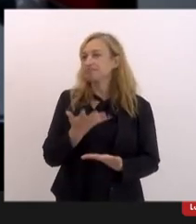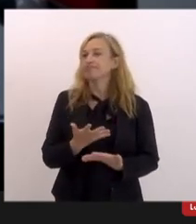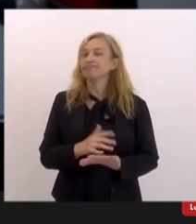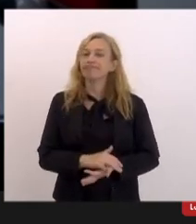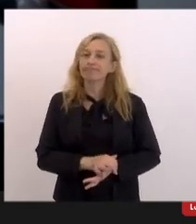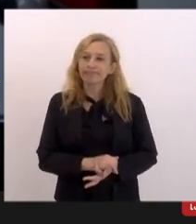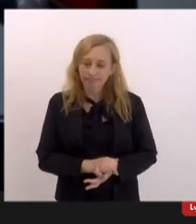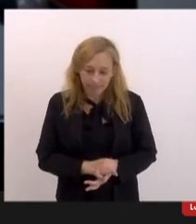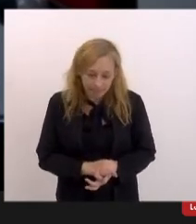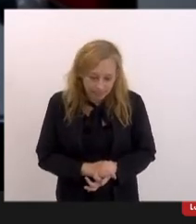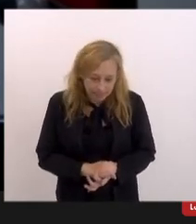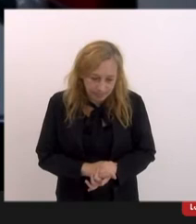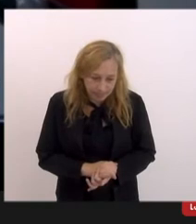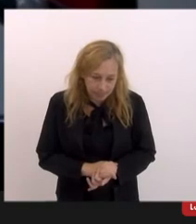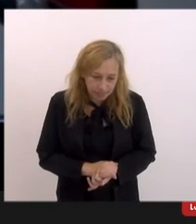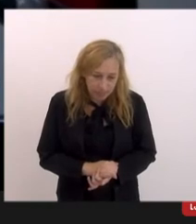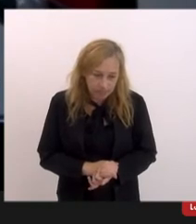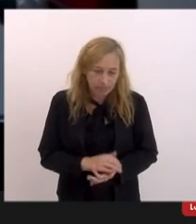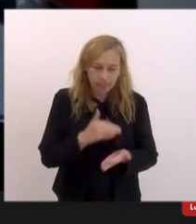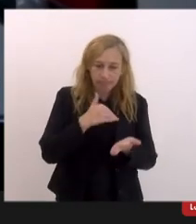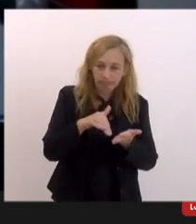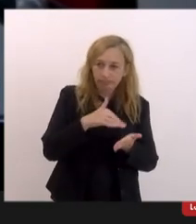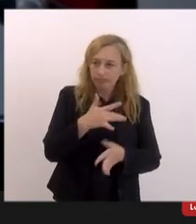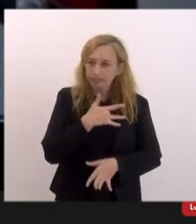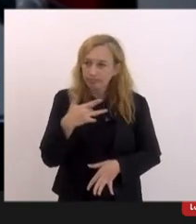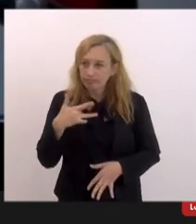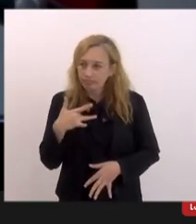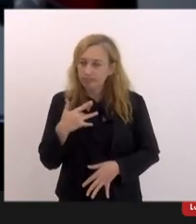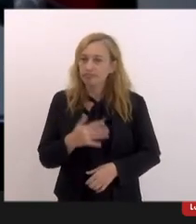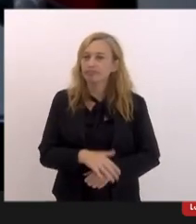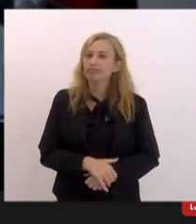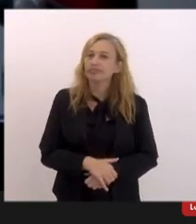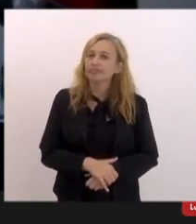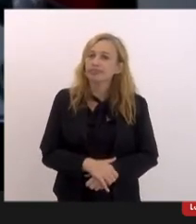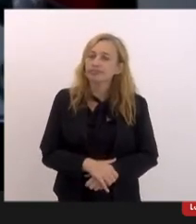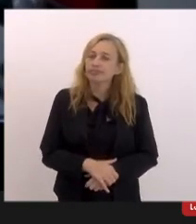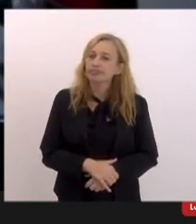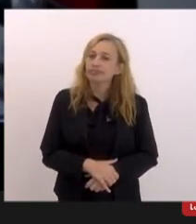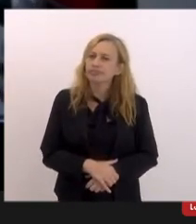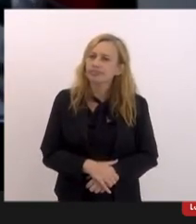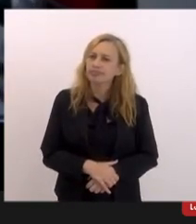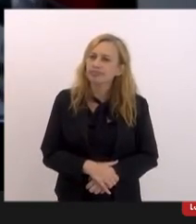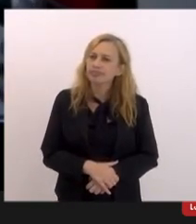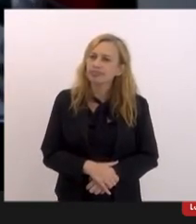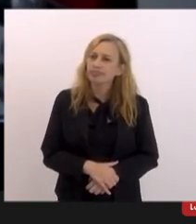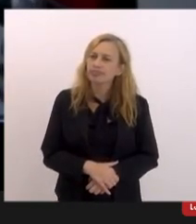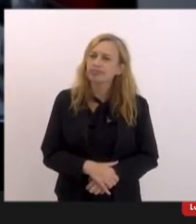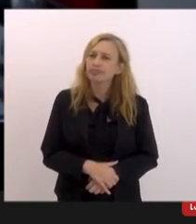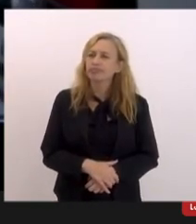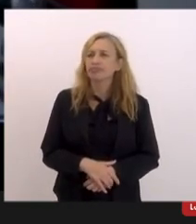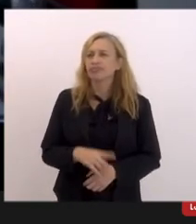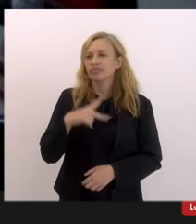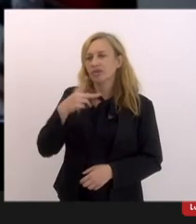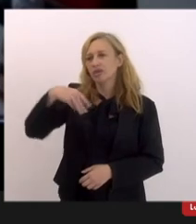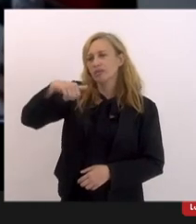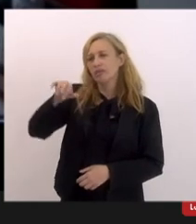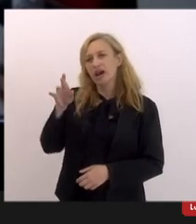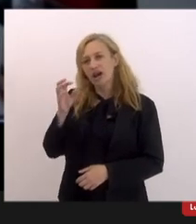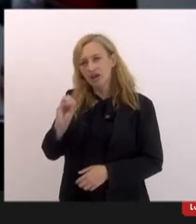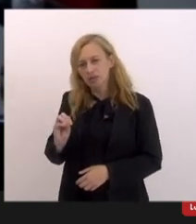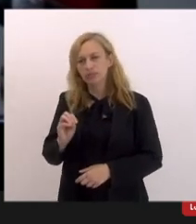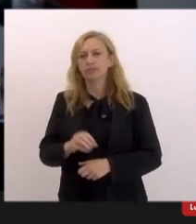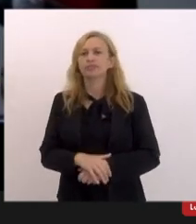corpo técnico competente para isso é a Secretaria de Saúde, como bem dito pelo Mário, o subsecretário Mário